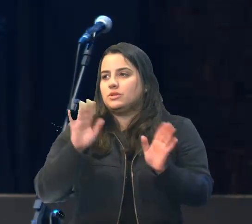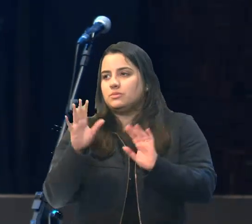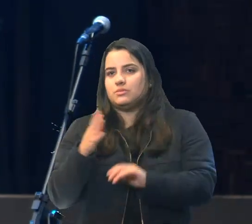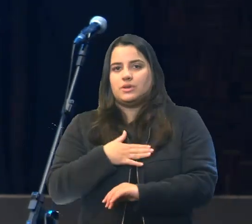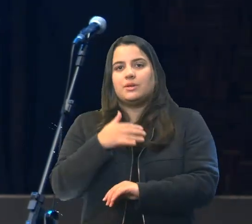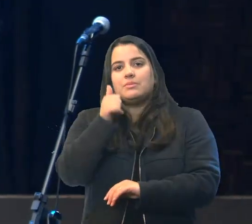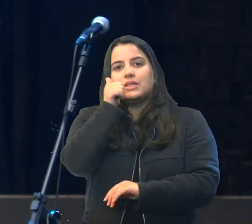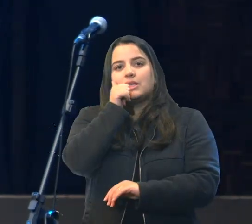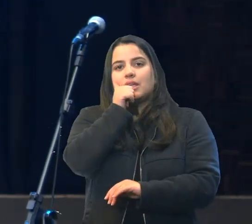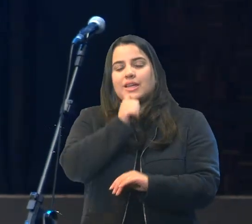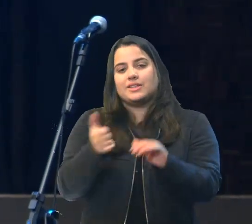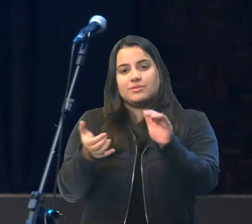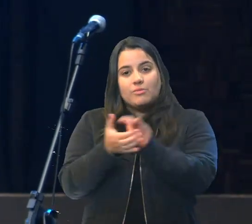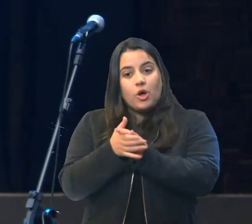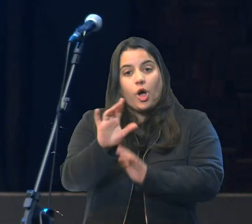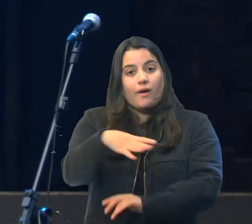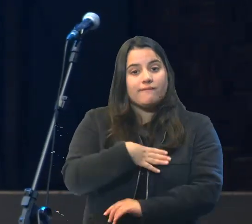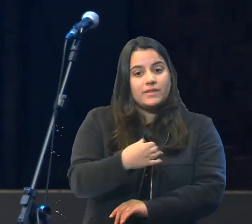filha, dorme.